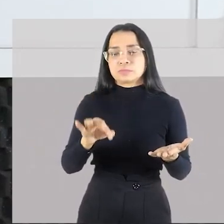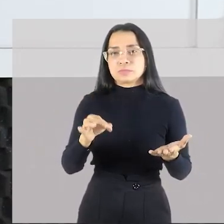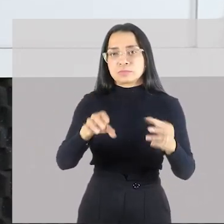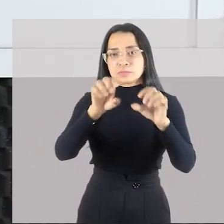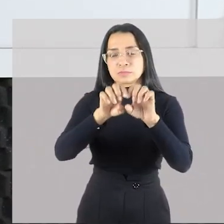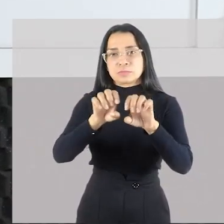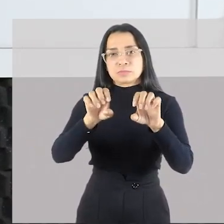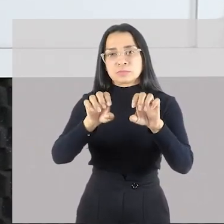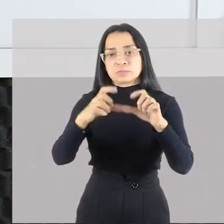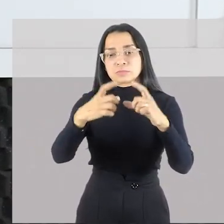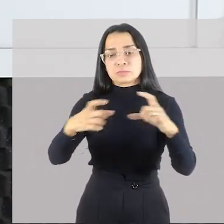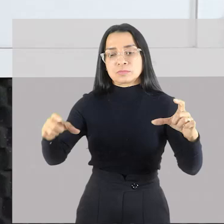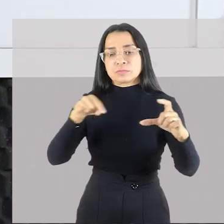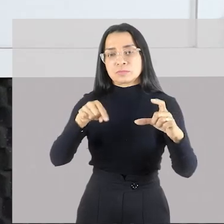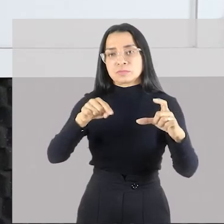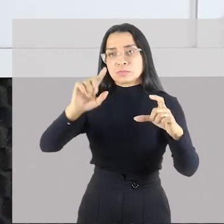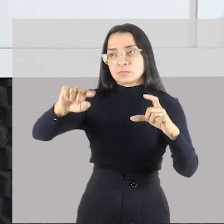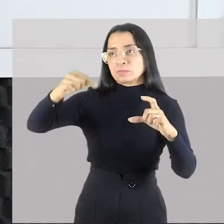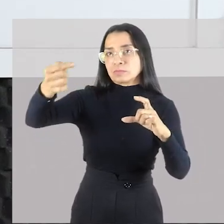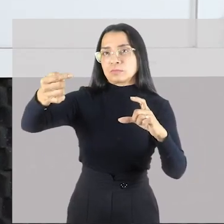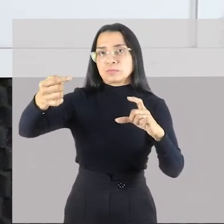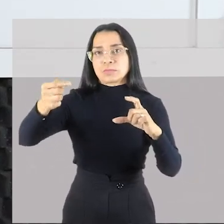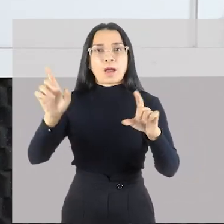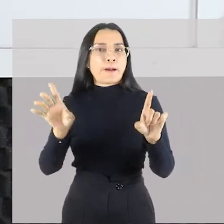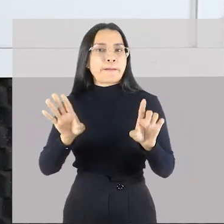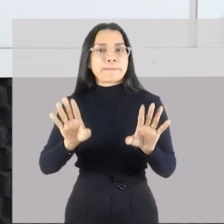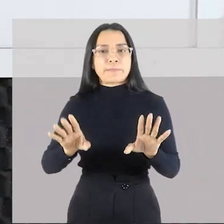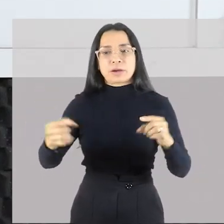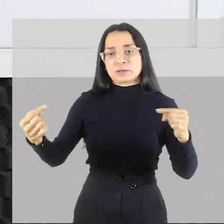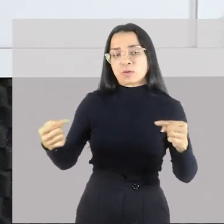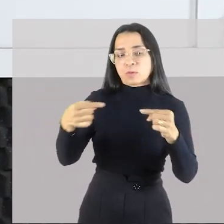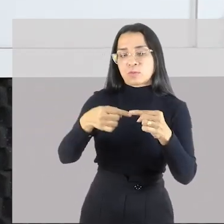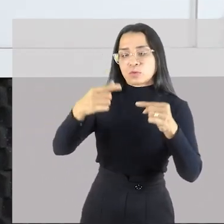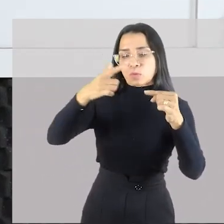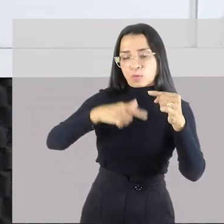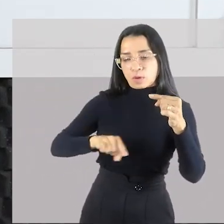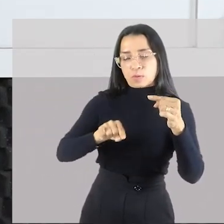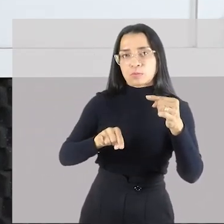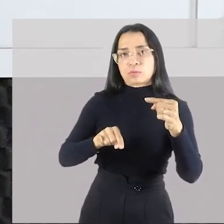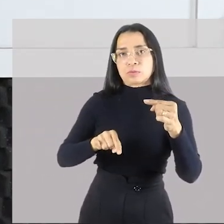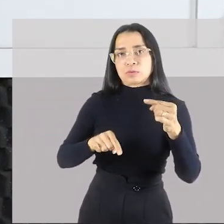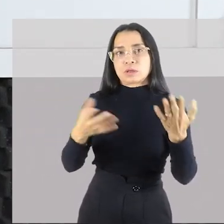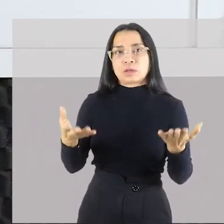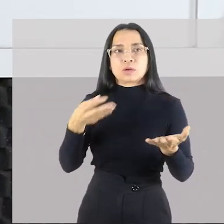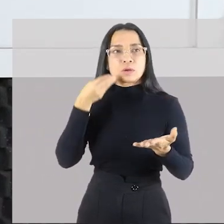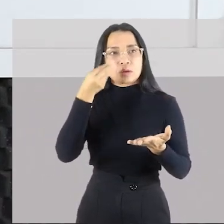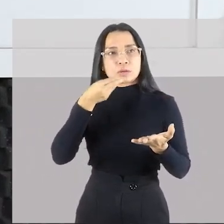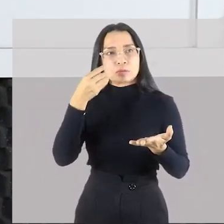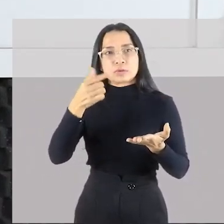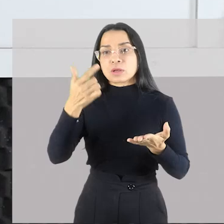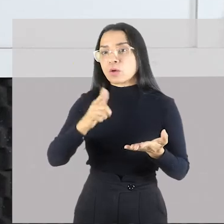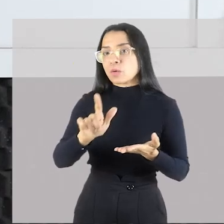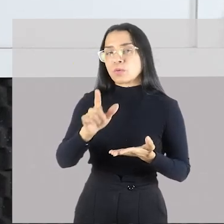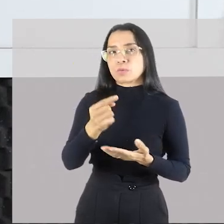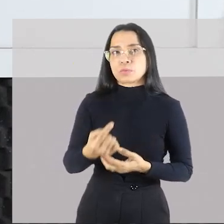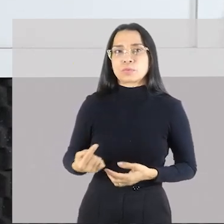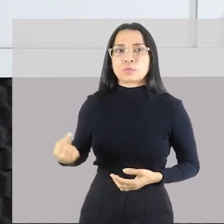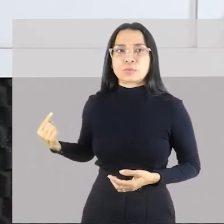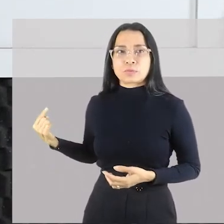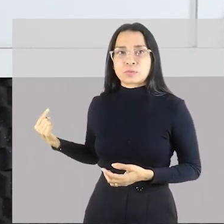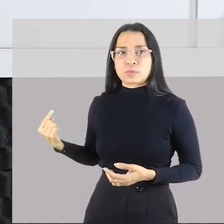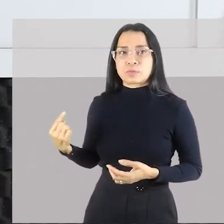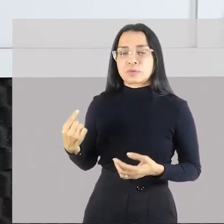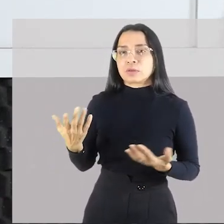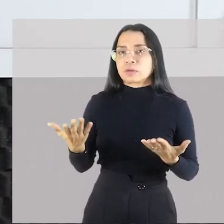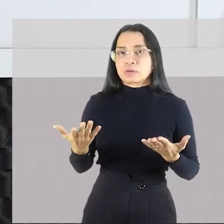de cima, mas não deu certo na equação de baixo. Bom, então vamos testar agora esse par. Meu par agora é